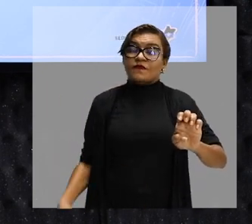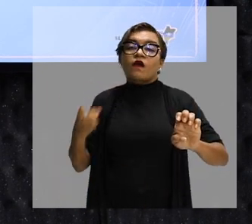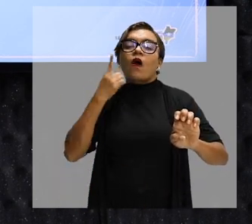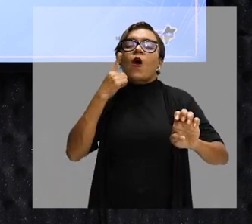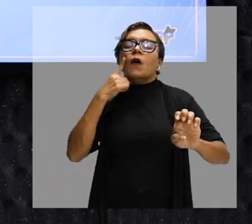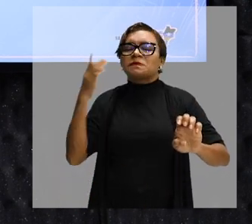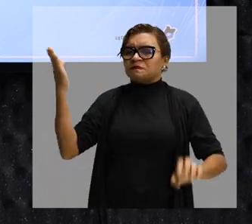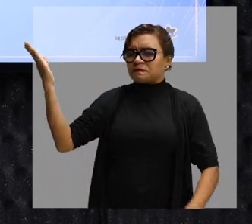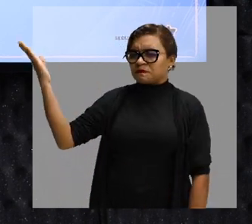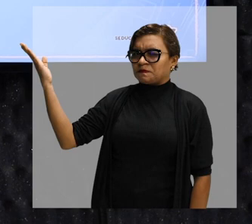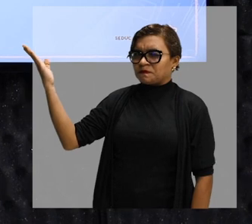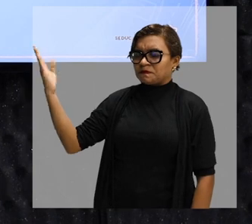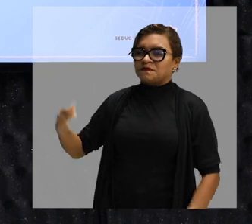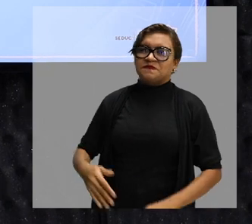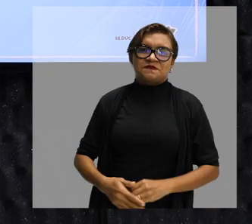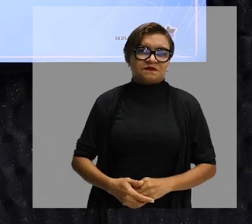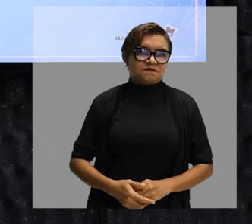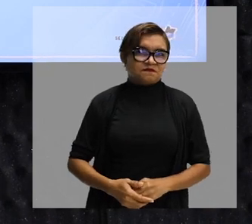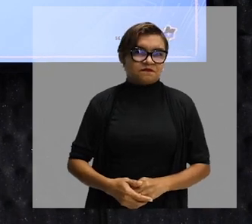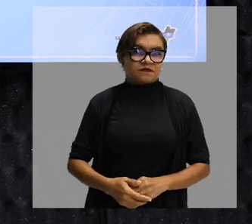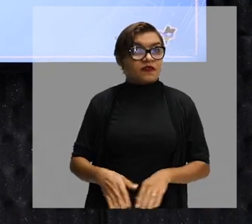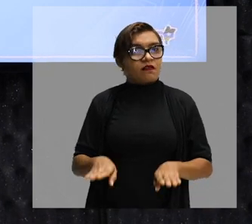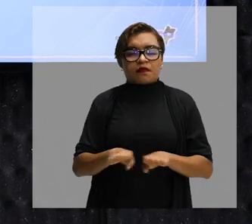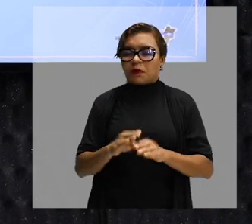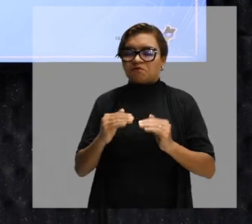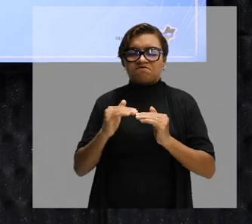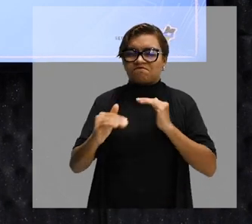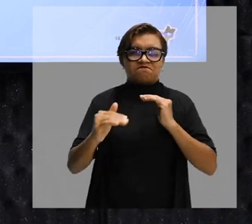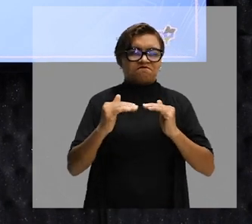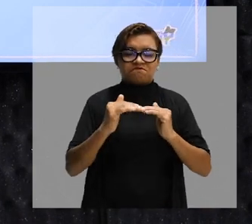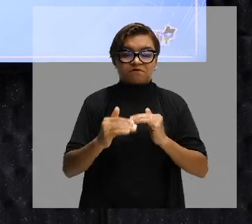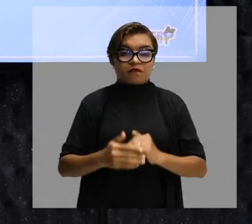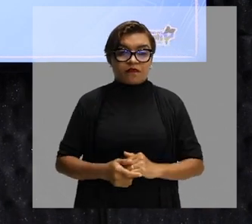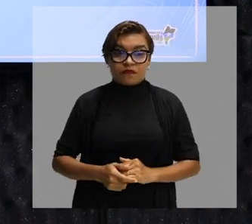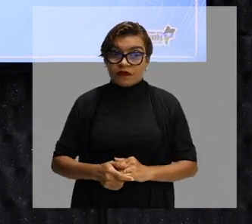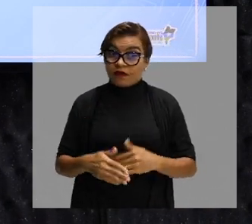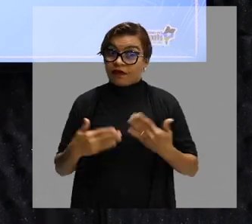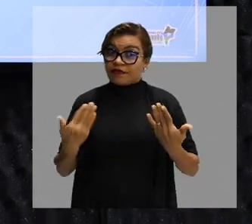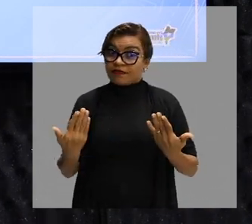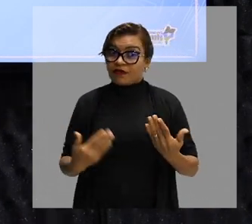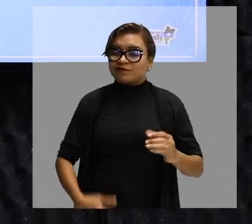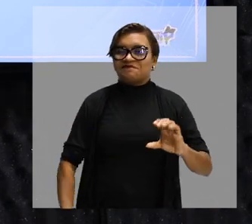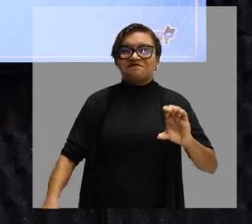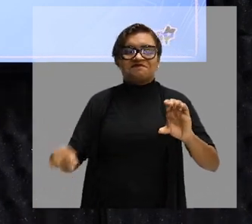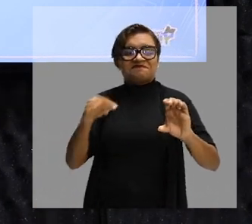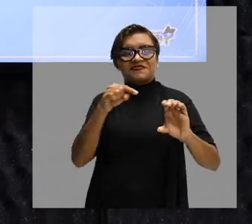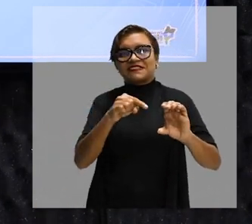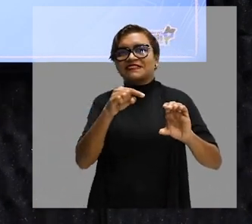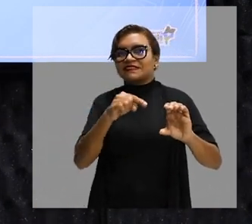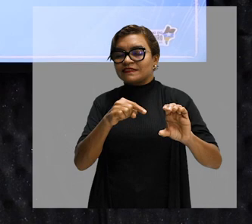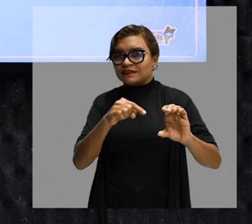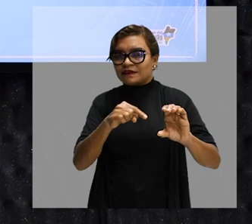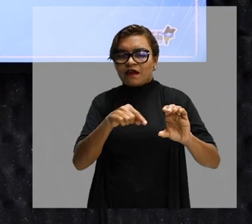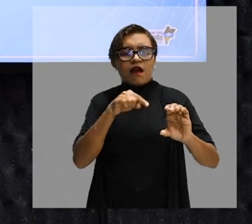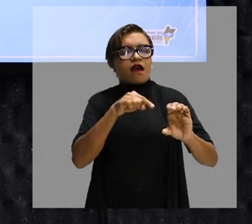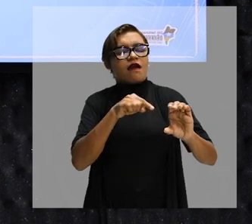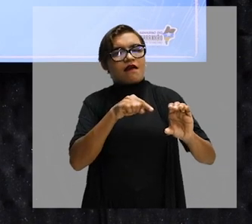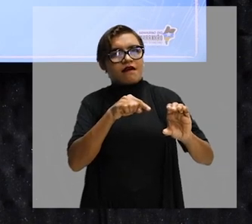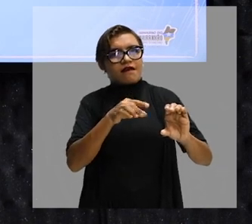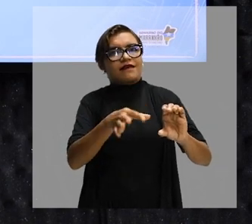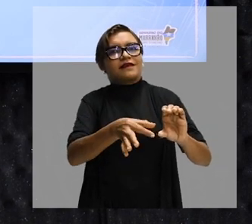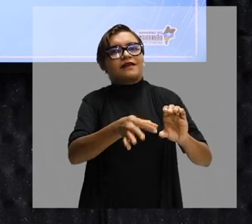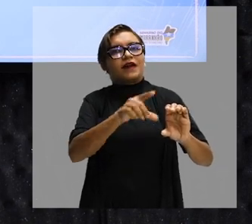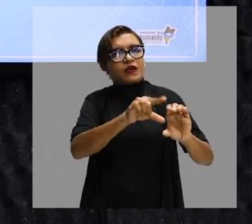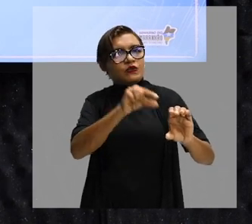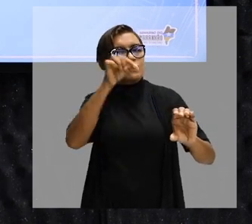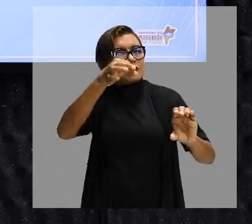e Trotsky, também não vão estar. Aqui, no caso, a nossa letra C de casa é a